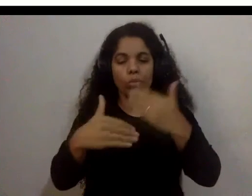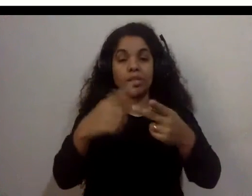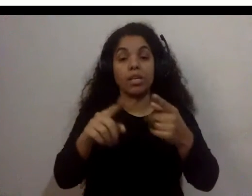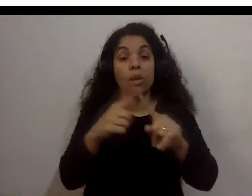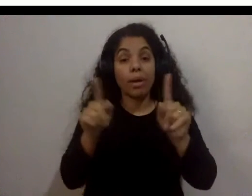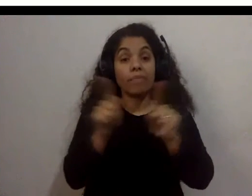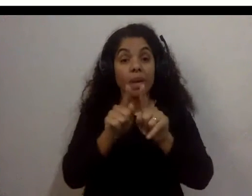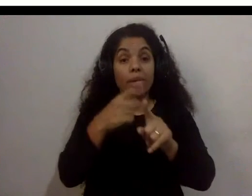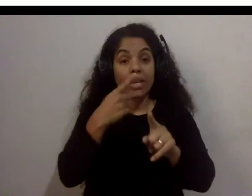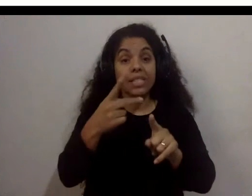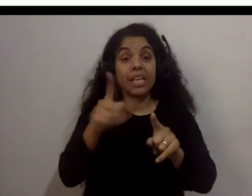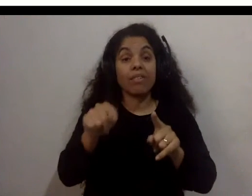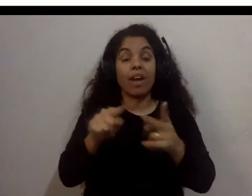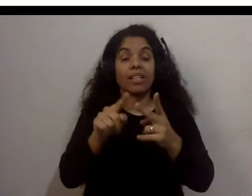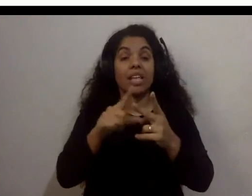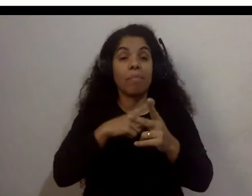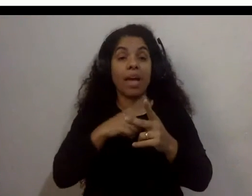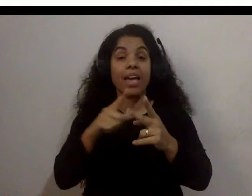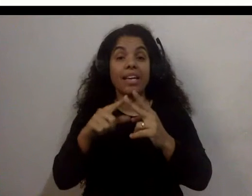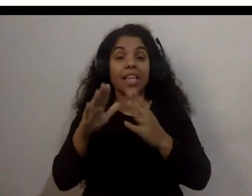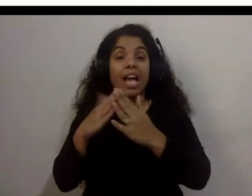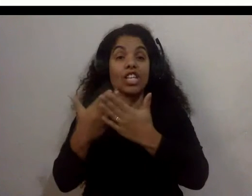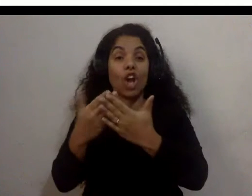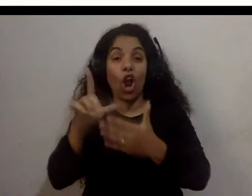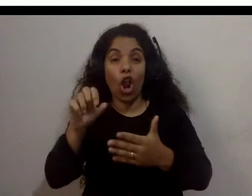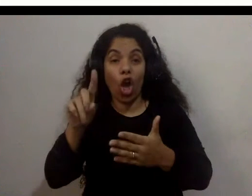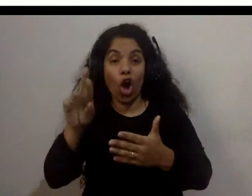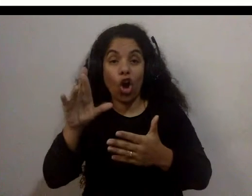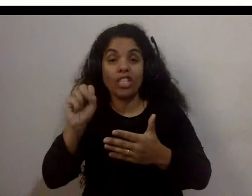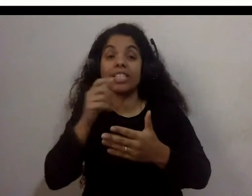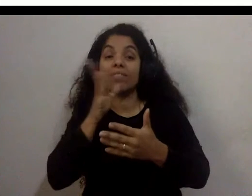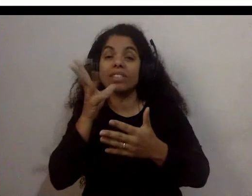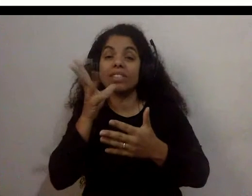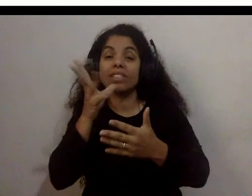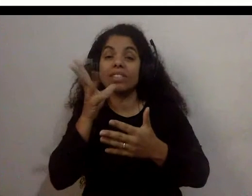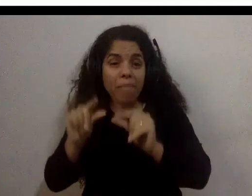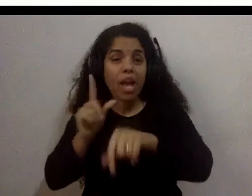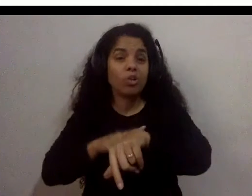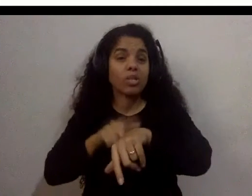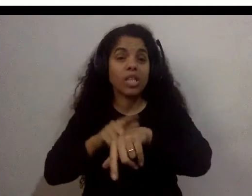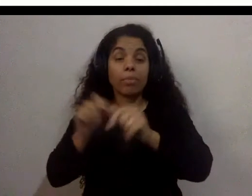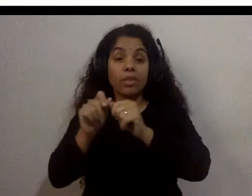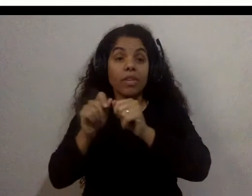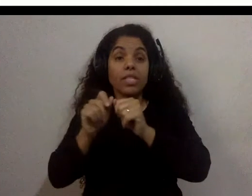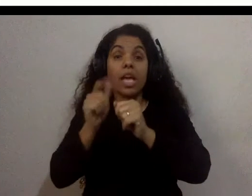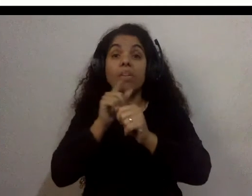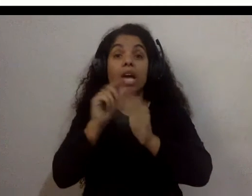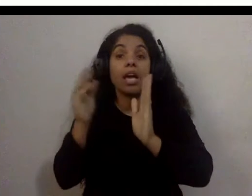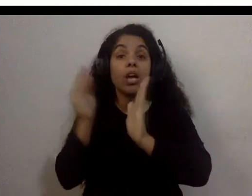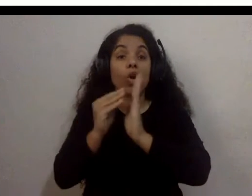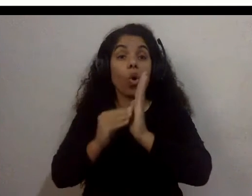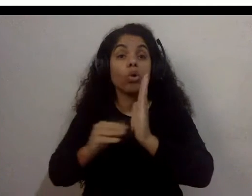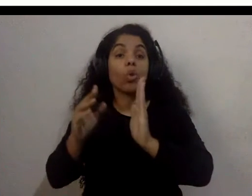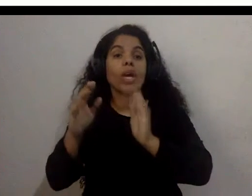contrapartida, quando você fala da escola de Londres, você gasta muito menos tempo produzindo código que você ainda não tem certeza de como ele vai